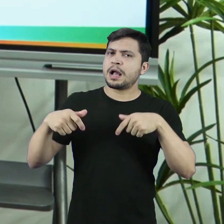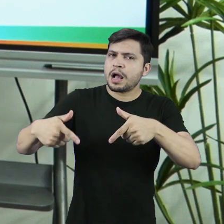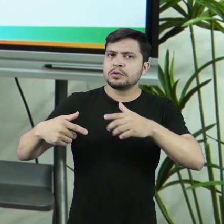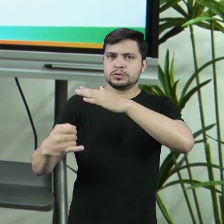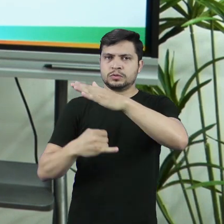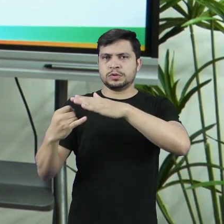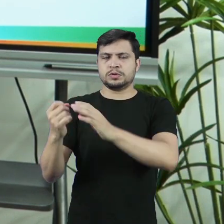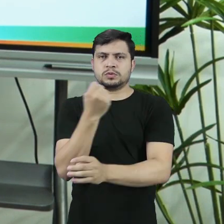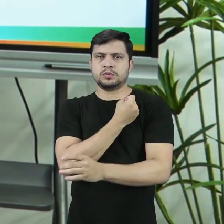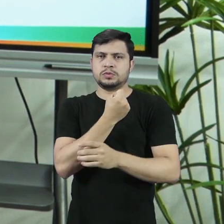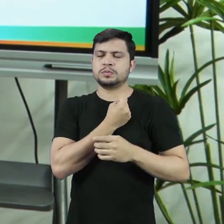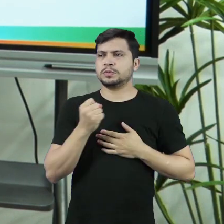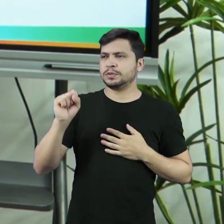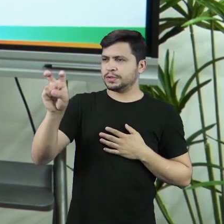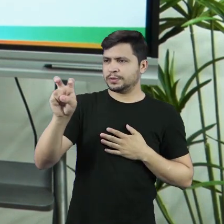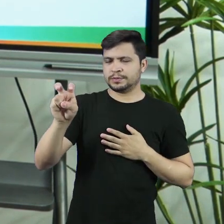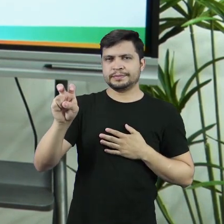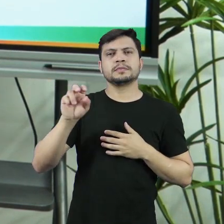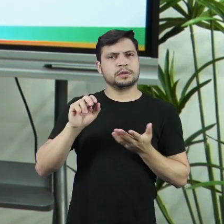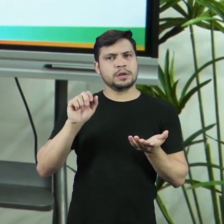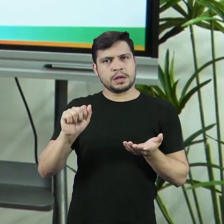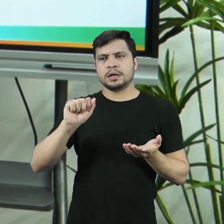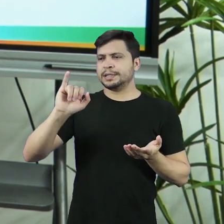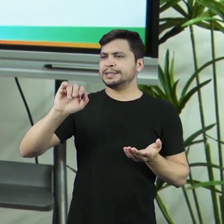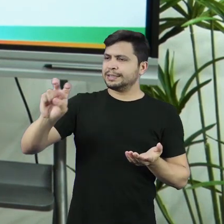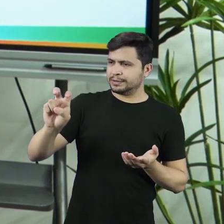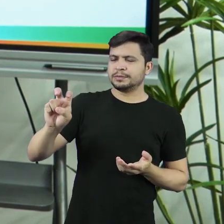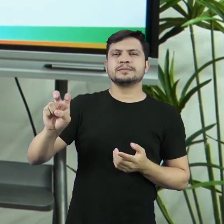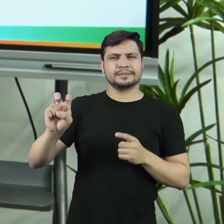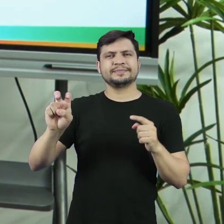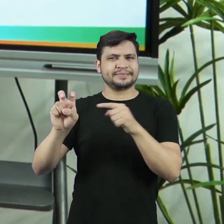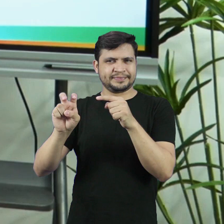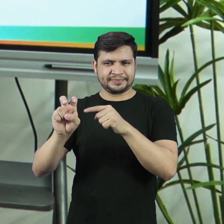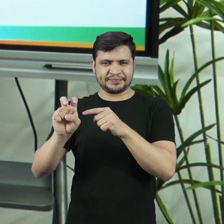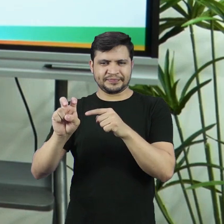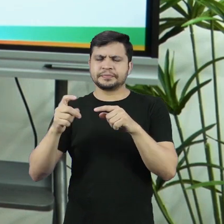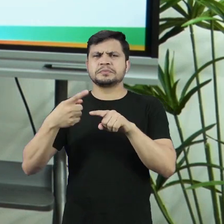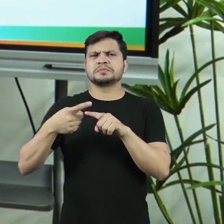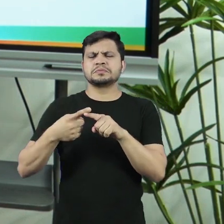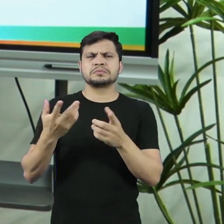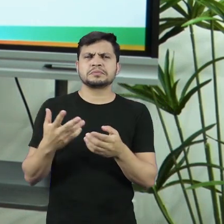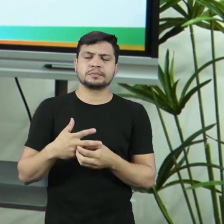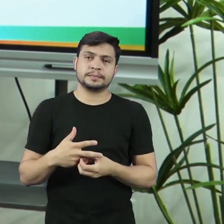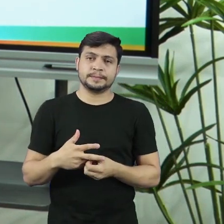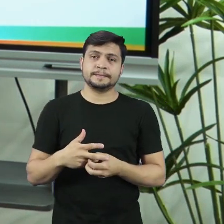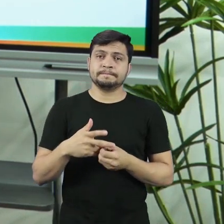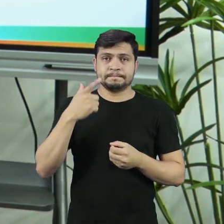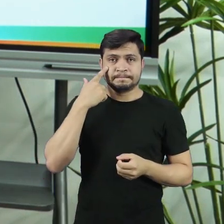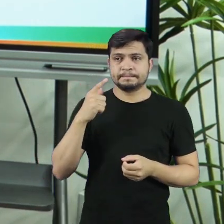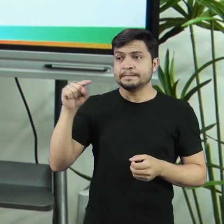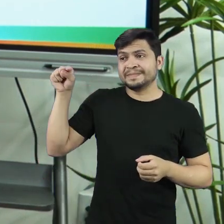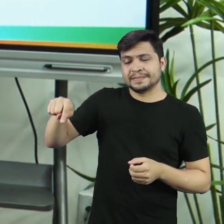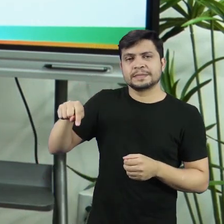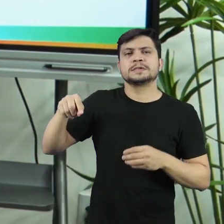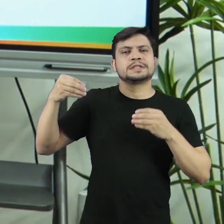o AI-5. Por que o AI-5 é aquele dos 13 atos institucionais o mais recorrente? Porque esse é o ato institucional que